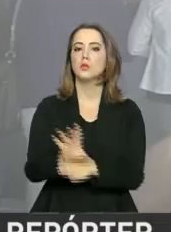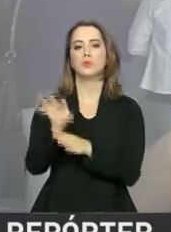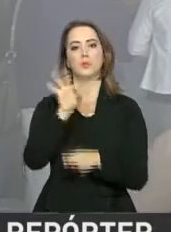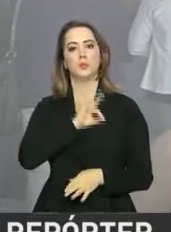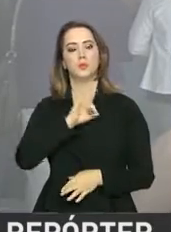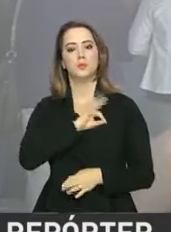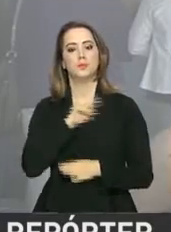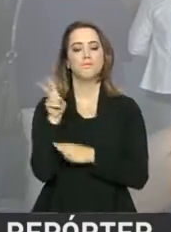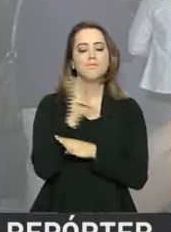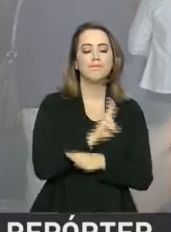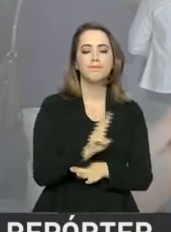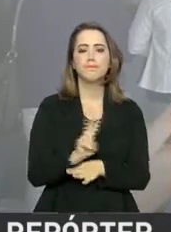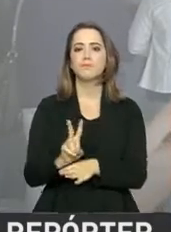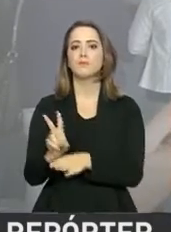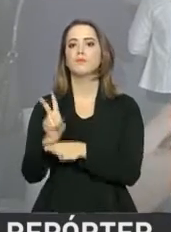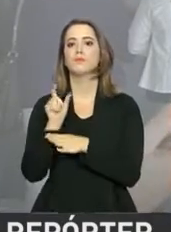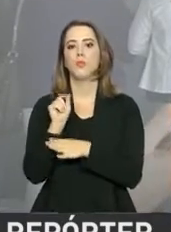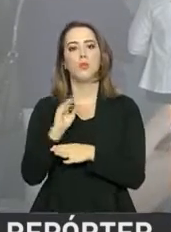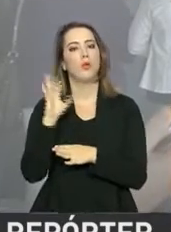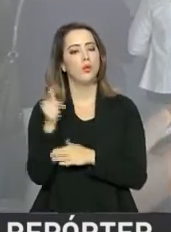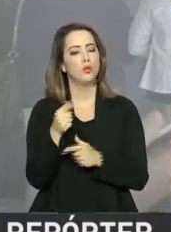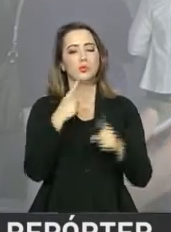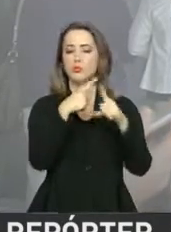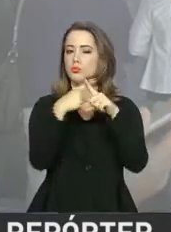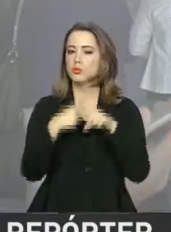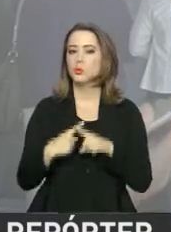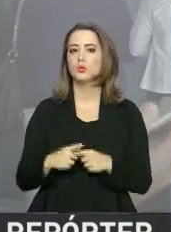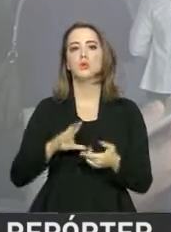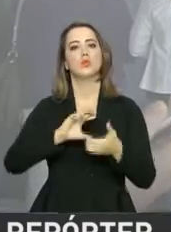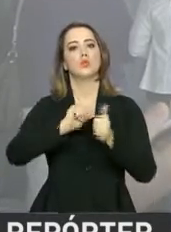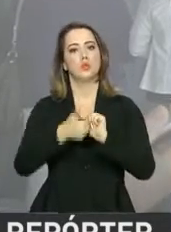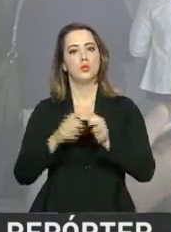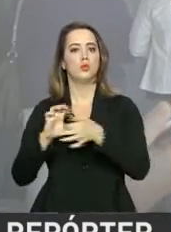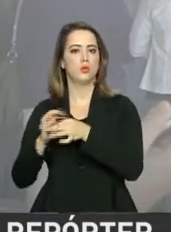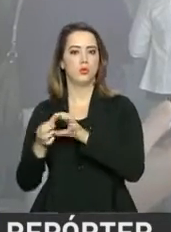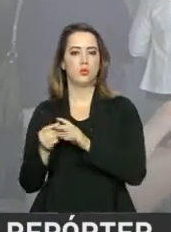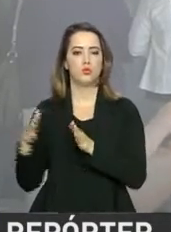policiamento ostensivo para os Jogos Olímpicos, nas vias,